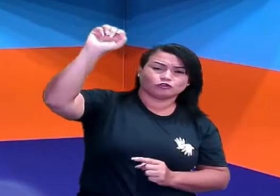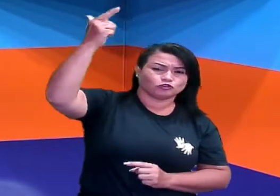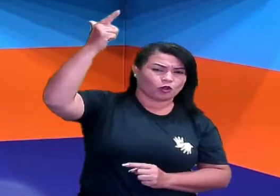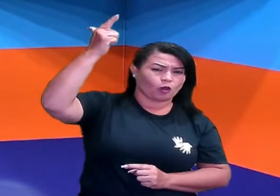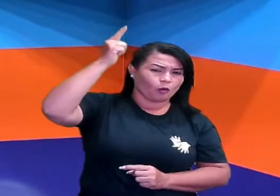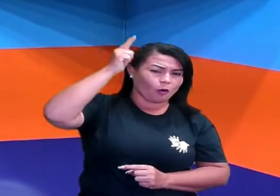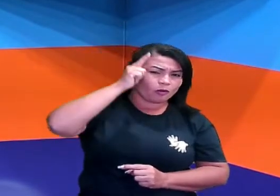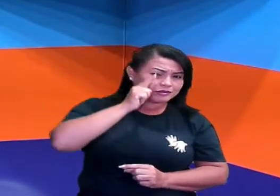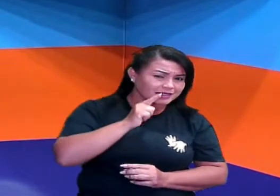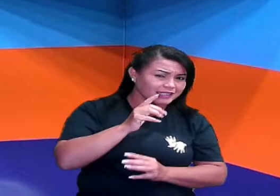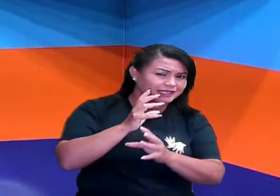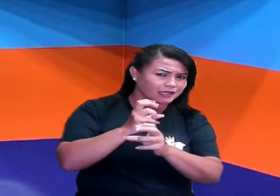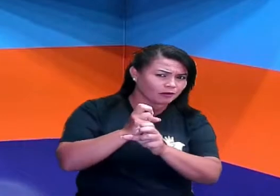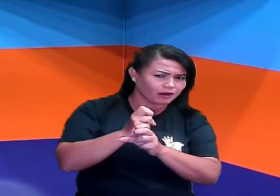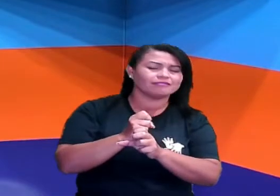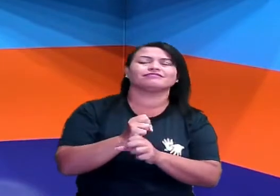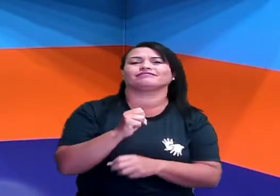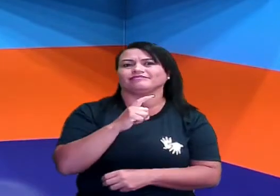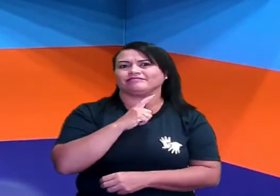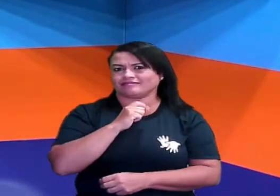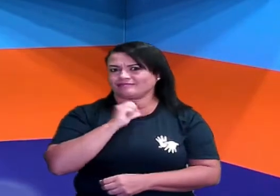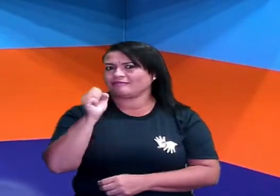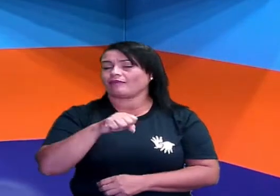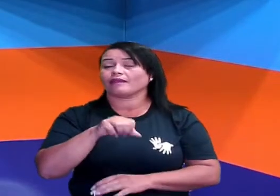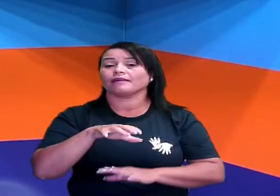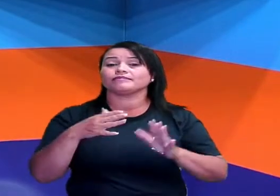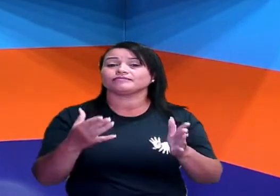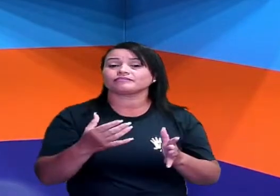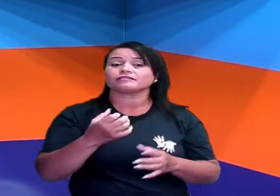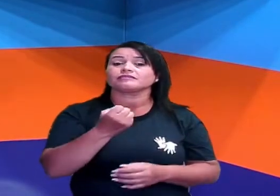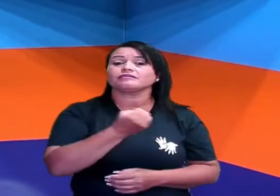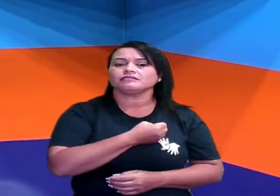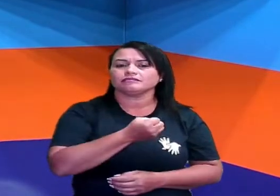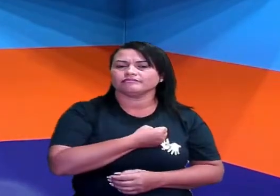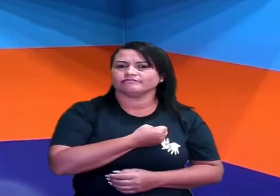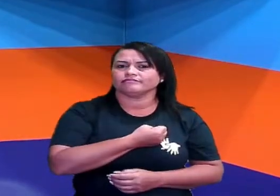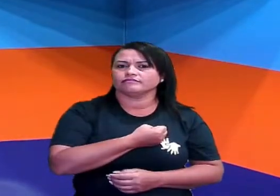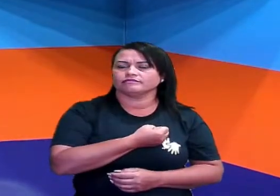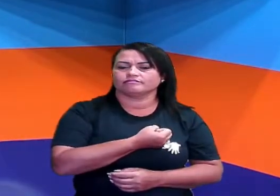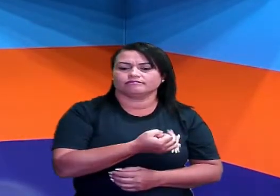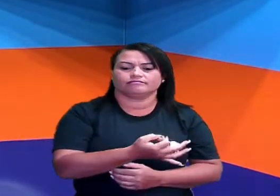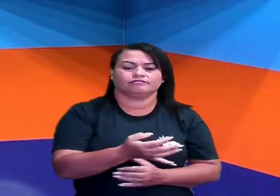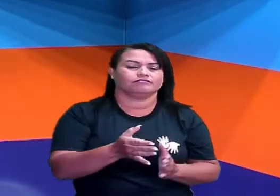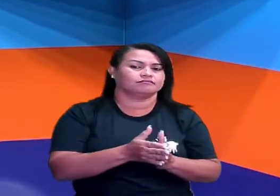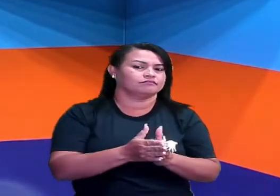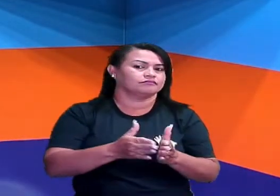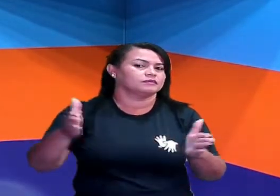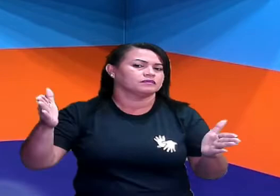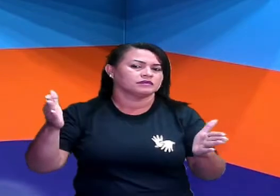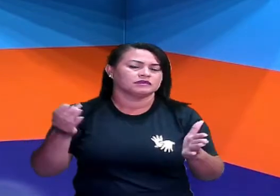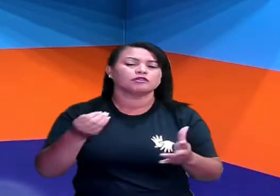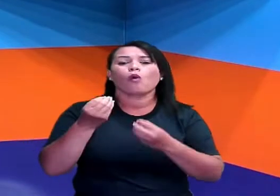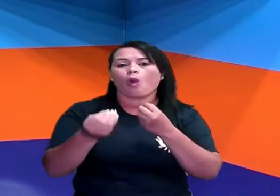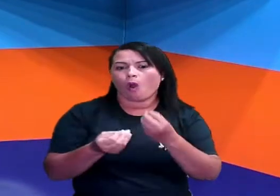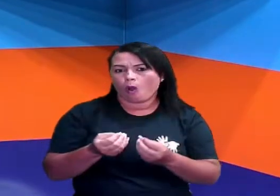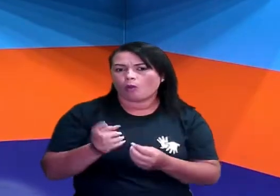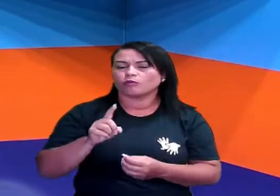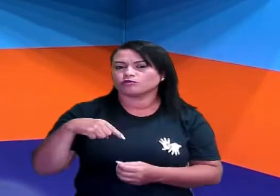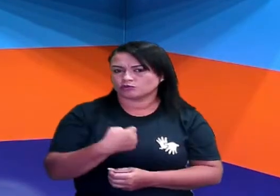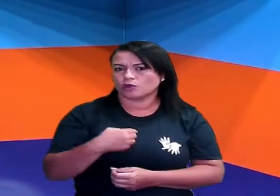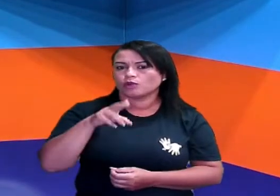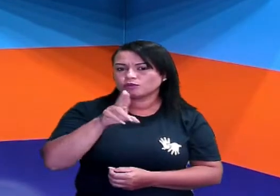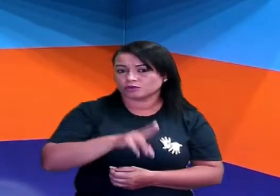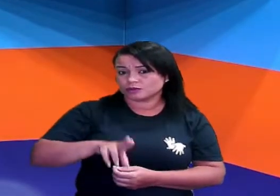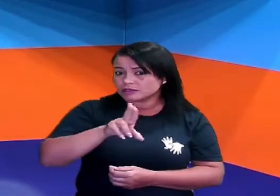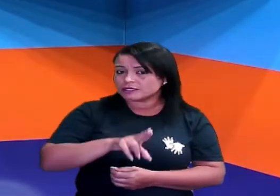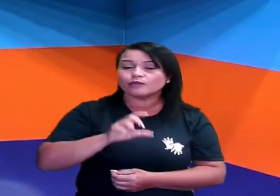Tem como calcular, professora? Tem sim. Mas aí o número é o quê? Muito grande, não é isso? Então, para isso, nós usamos o